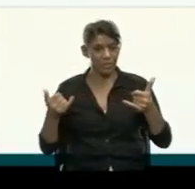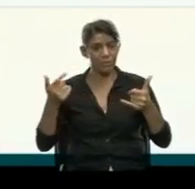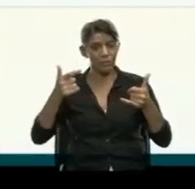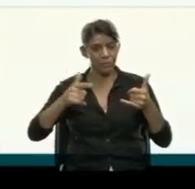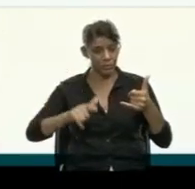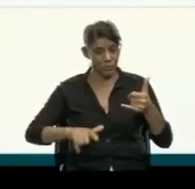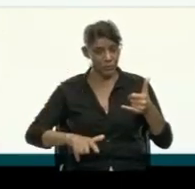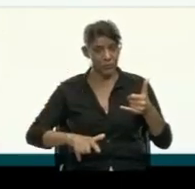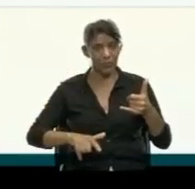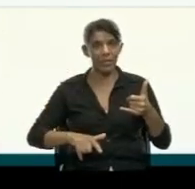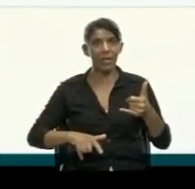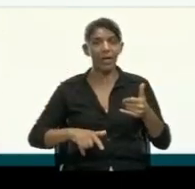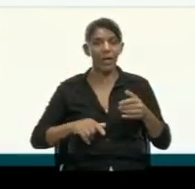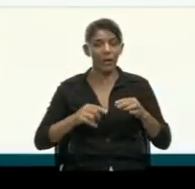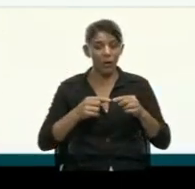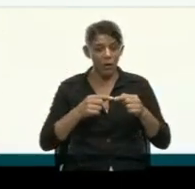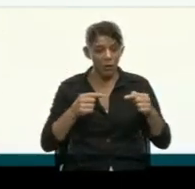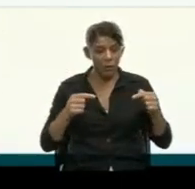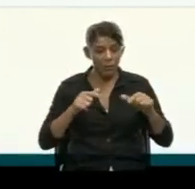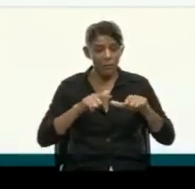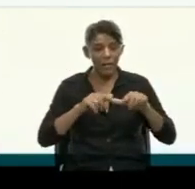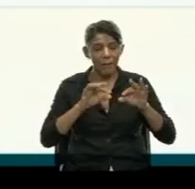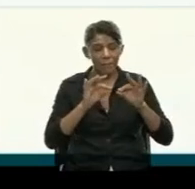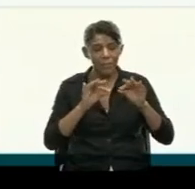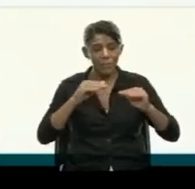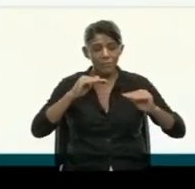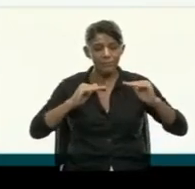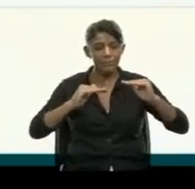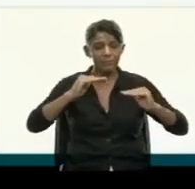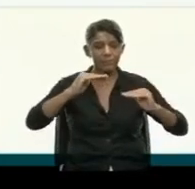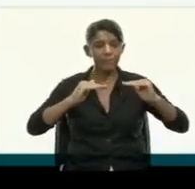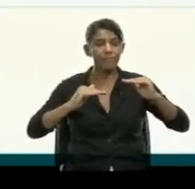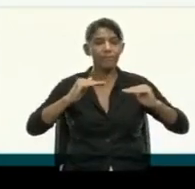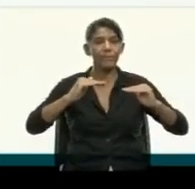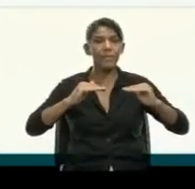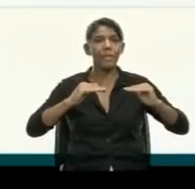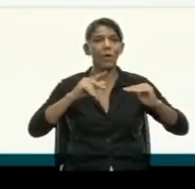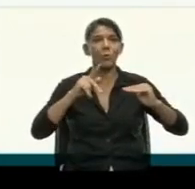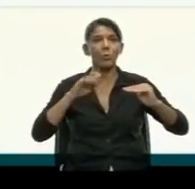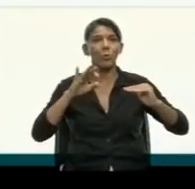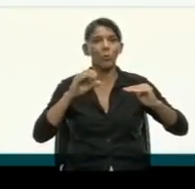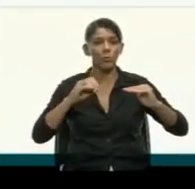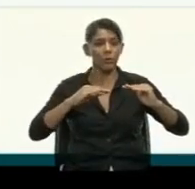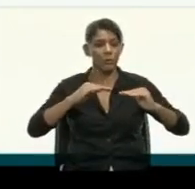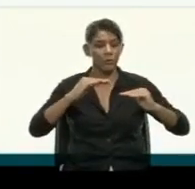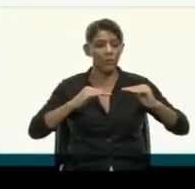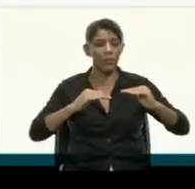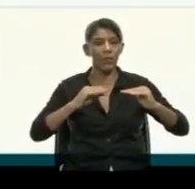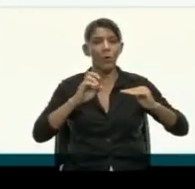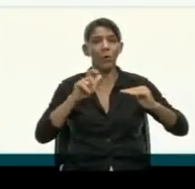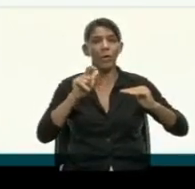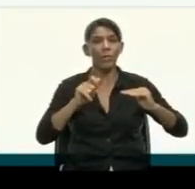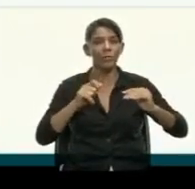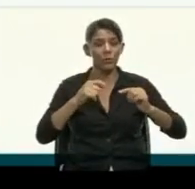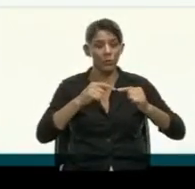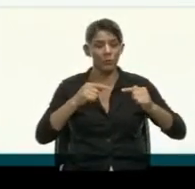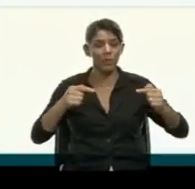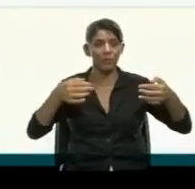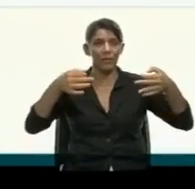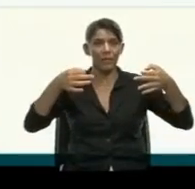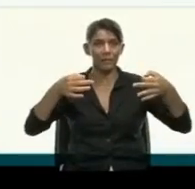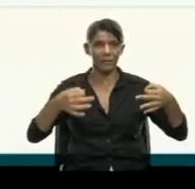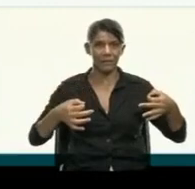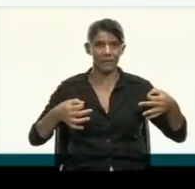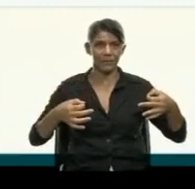agora, desço o centro de prumo, olha lá. E faço a locação do eixo do meu pilar. E em